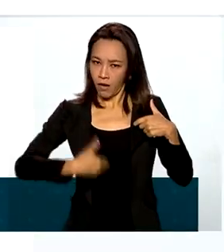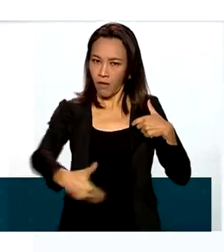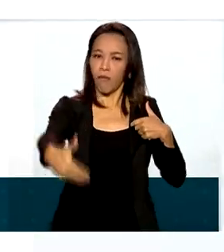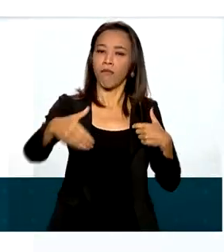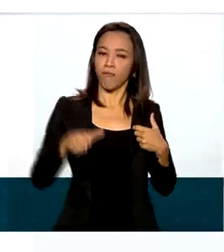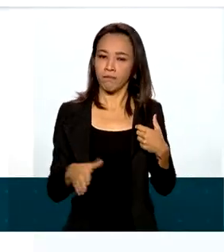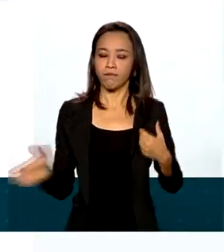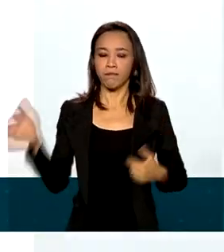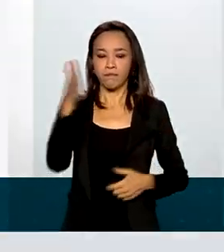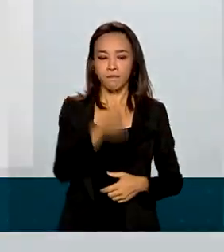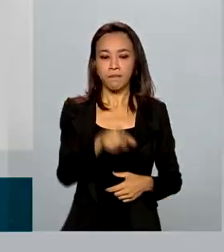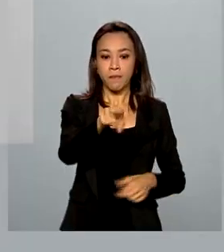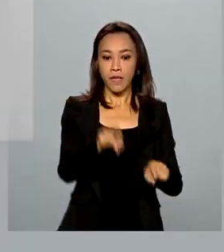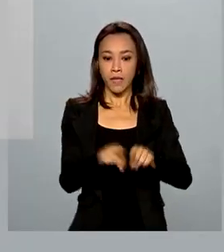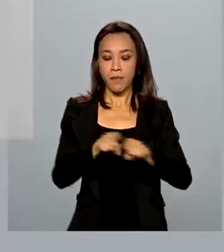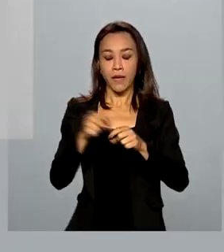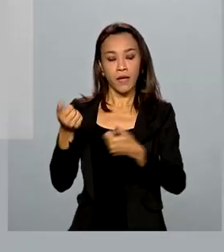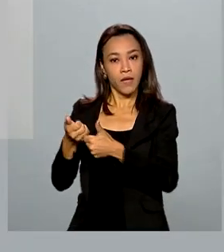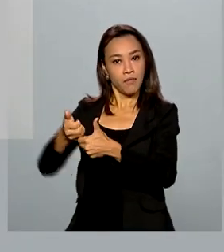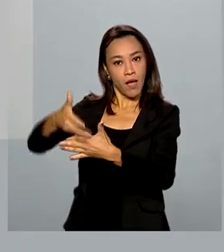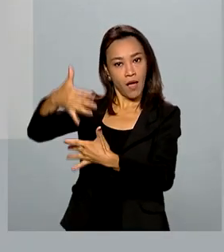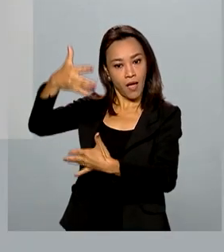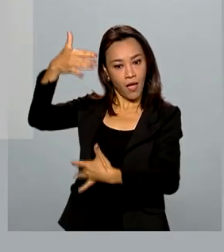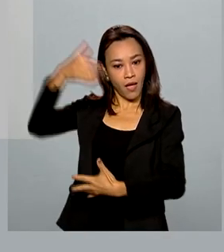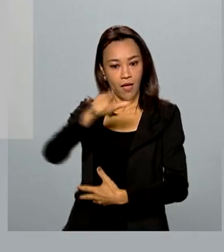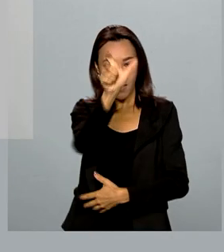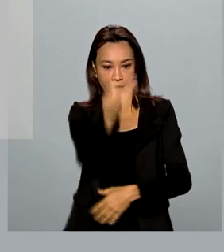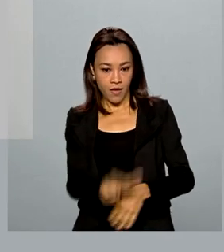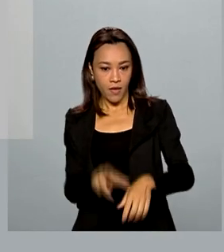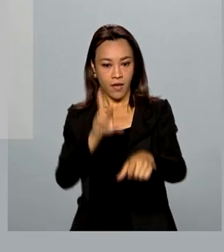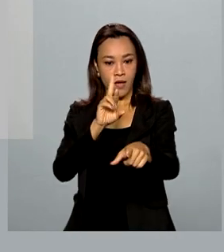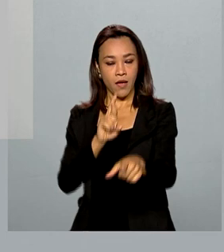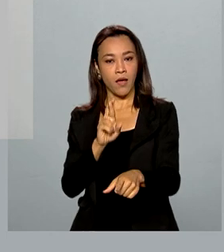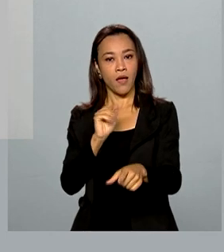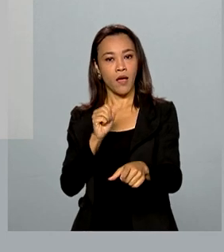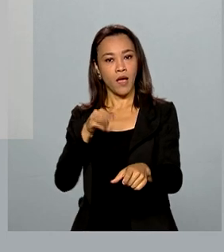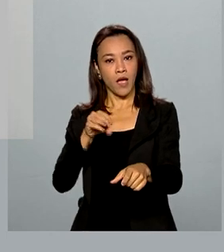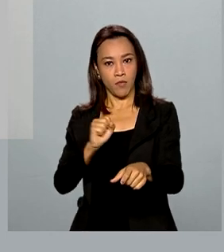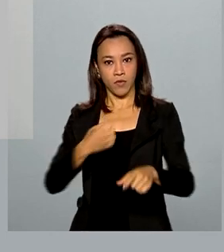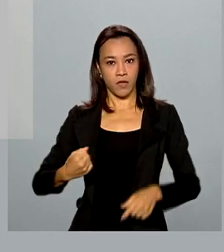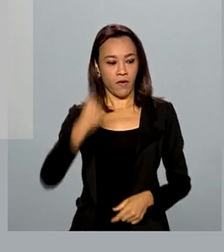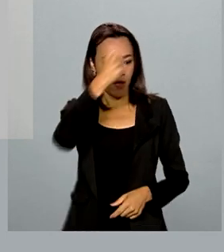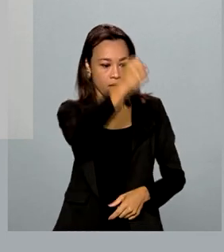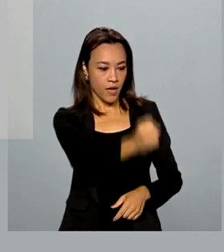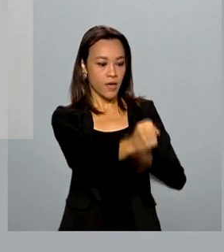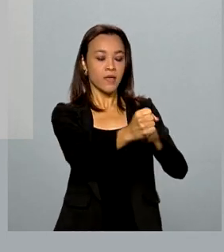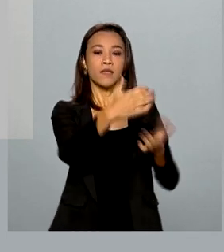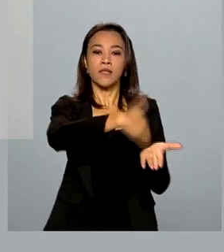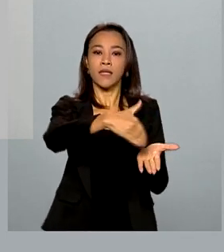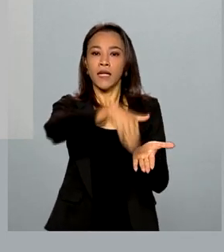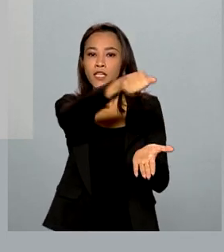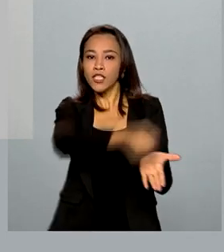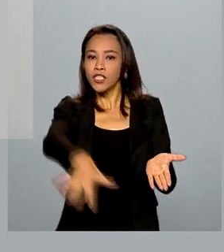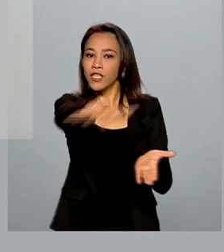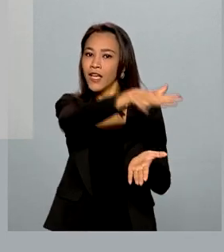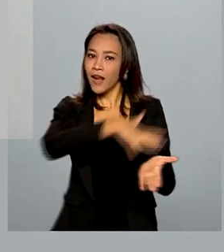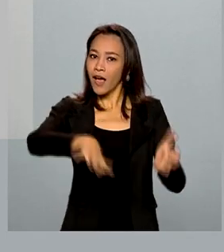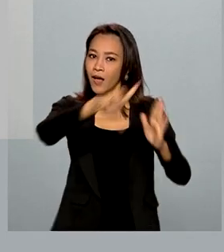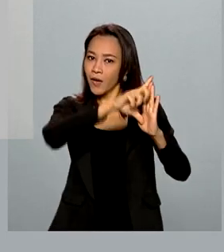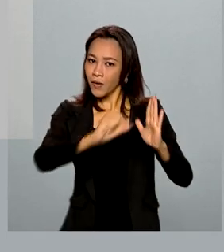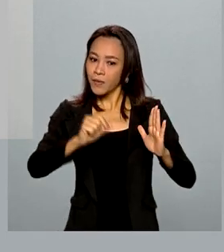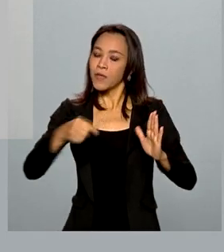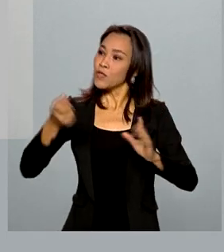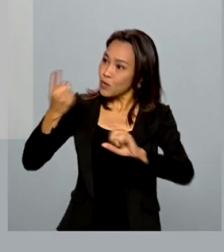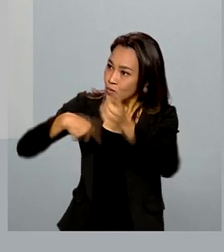pelas redes sociais o Ministro Luiz Eduardo Ramos que vai assumir o comando da Secretaria Geral da presidência desejou sucesso